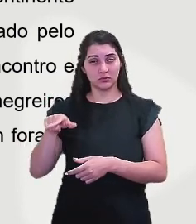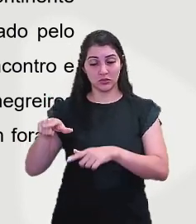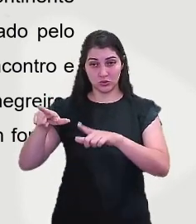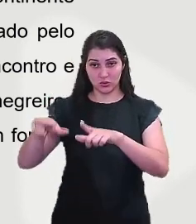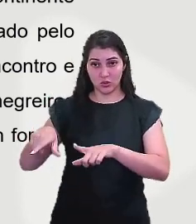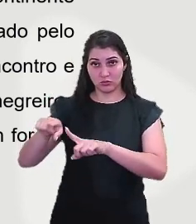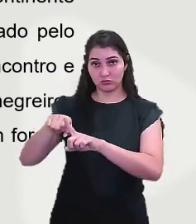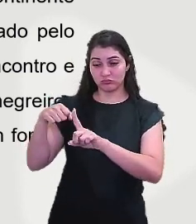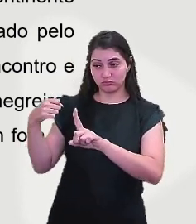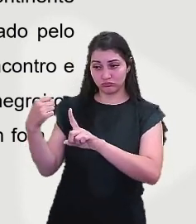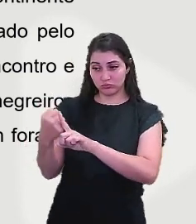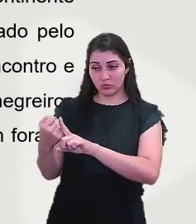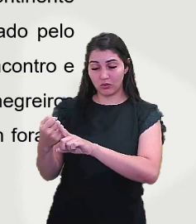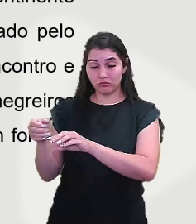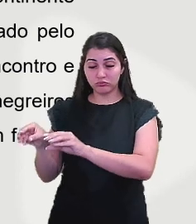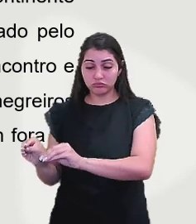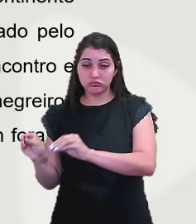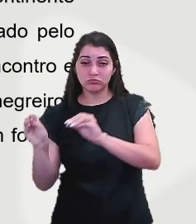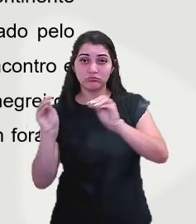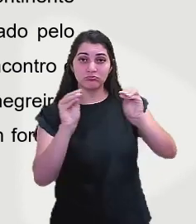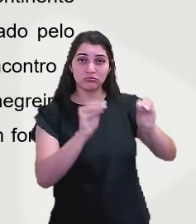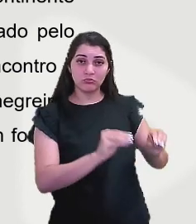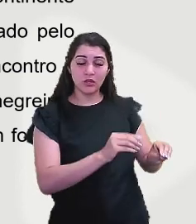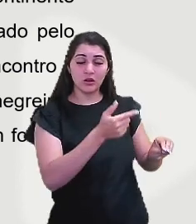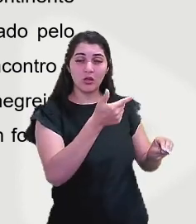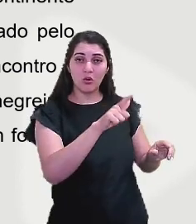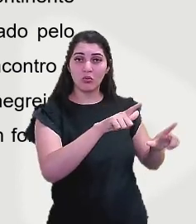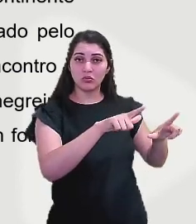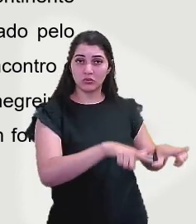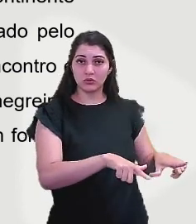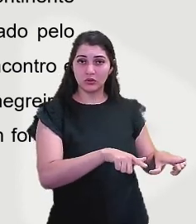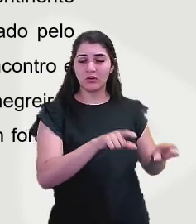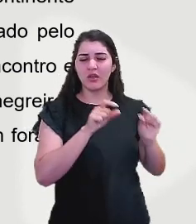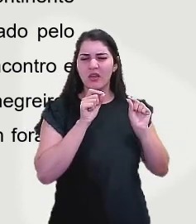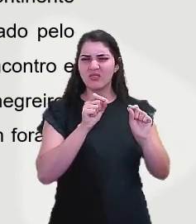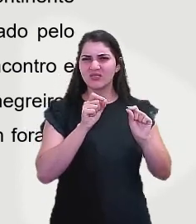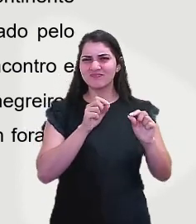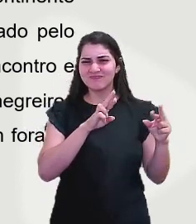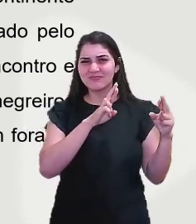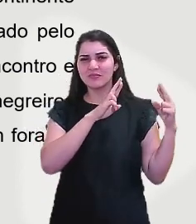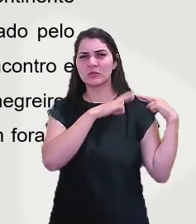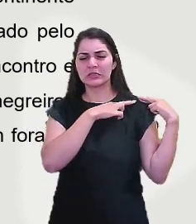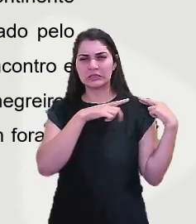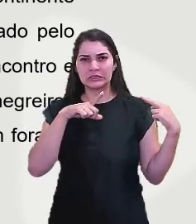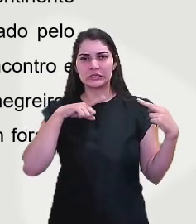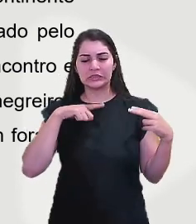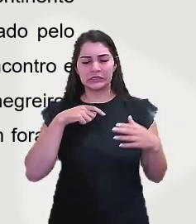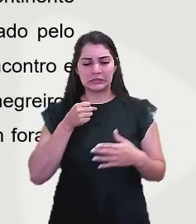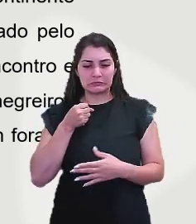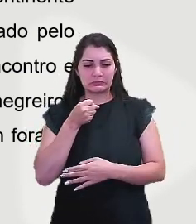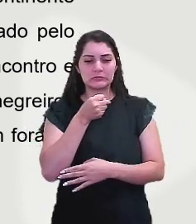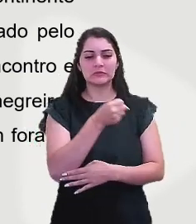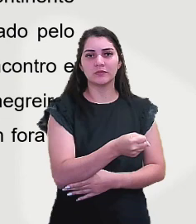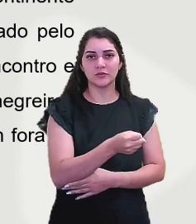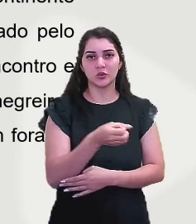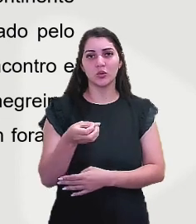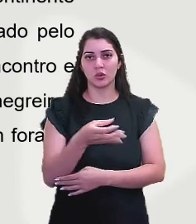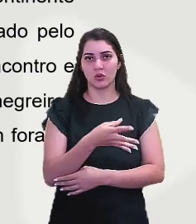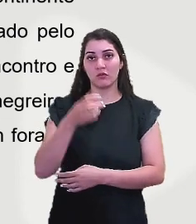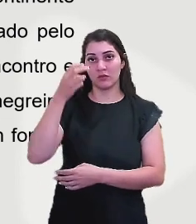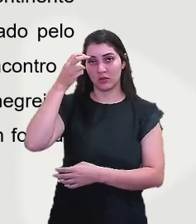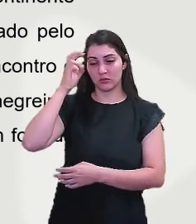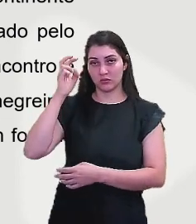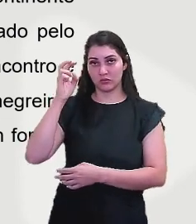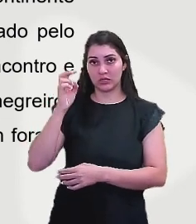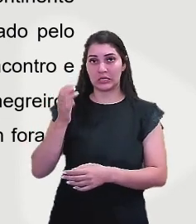continente, da sua sociedade para outro local, mas é a obrigação que ele tinha de ser inserido em uma nova cultura. Calma,